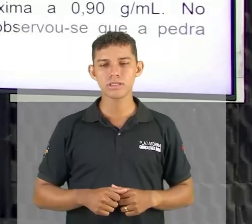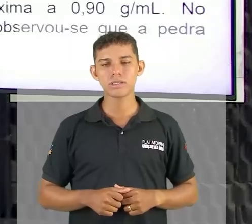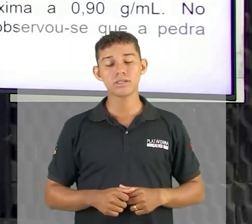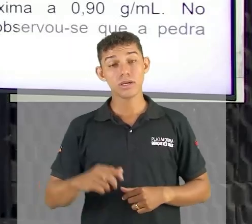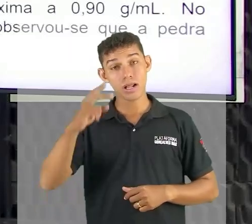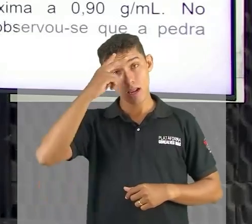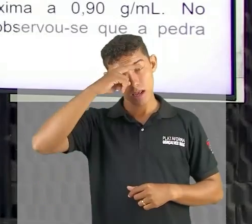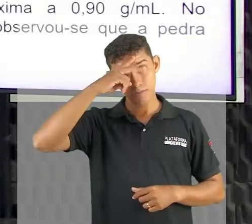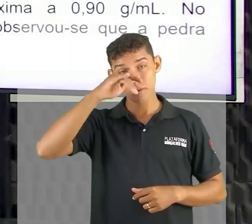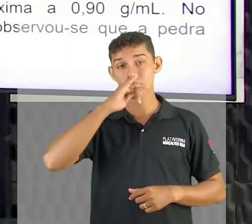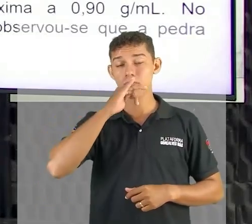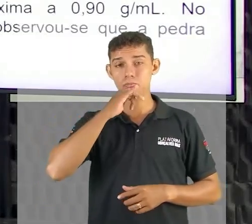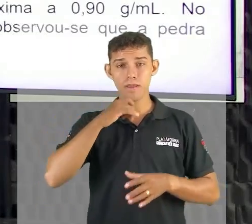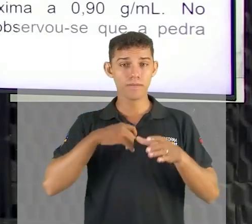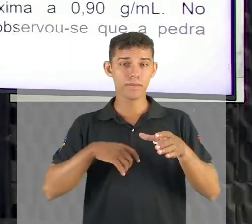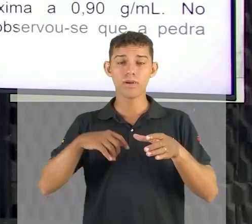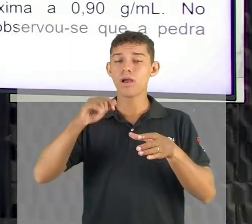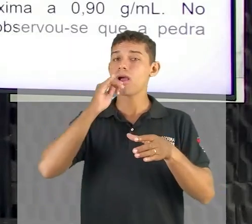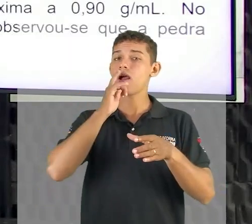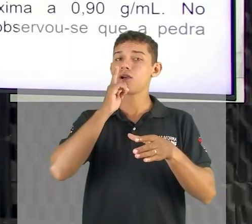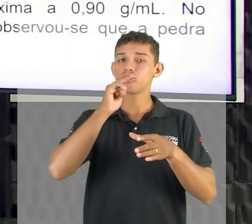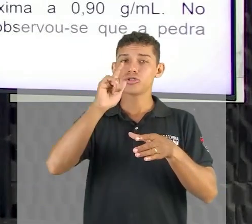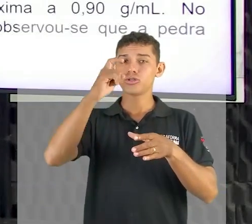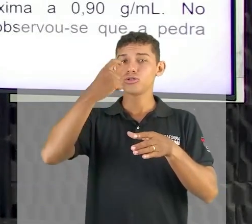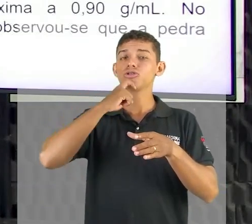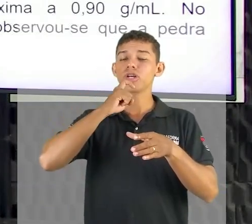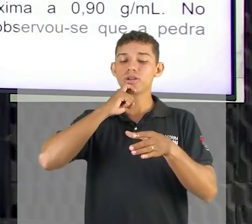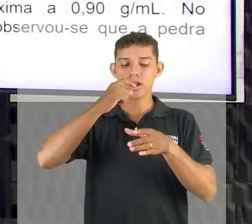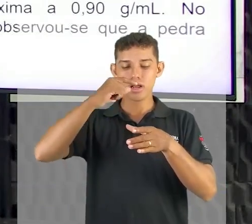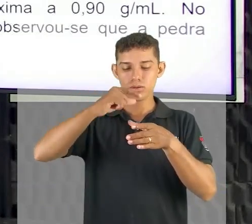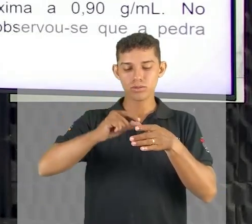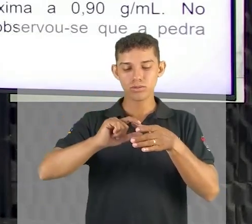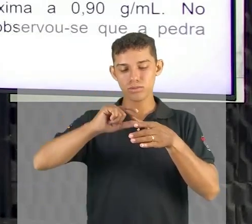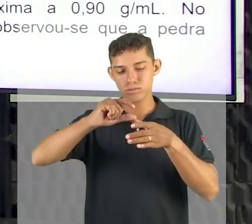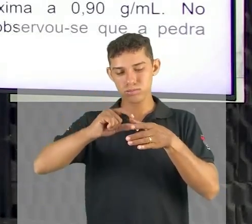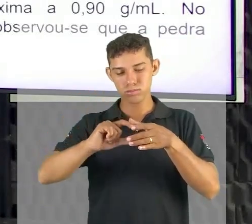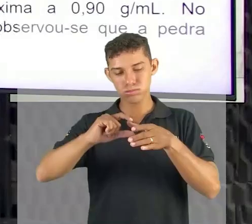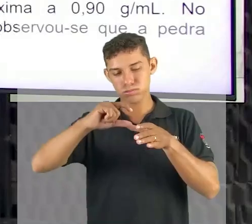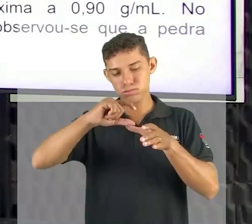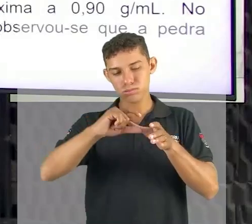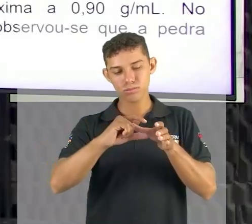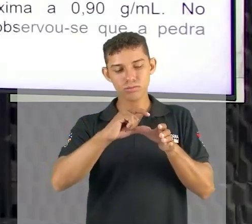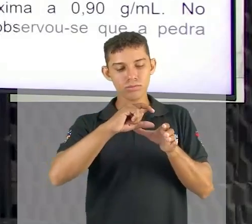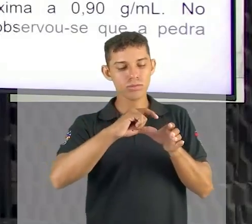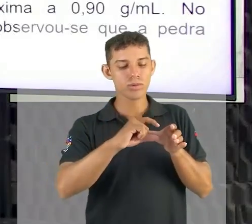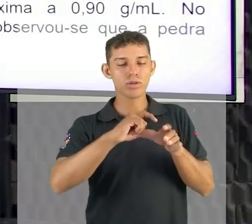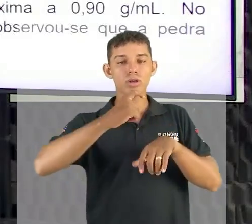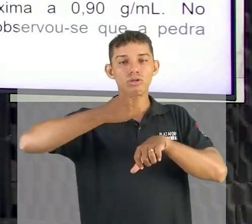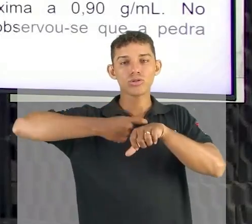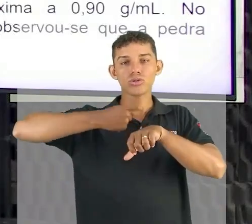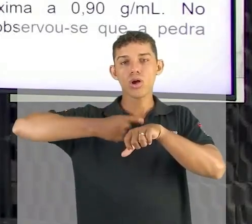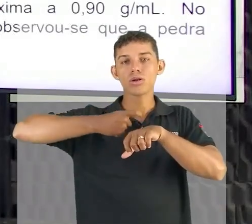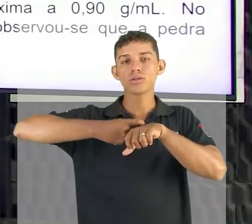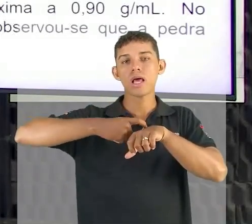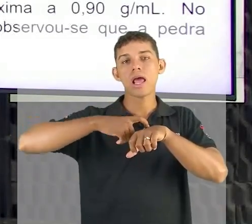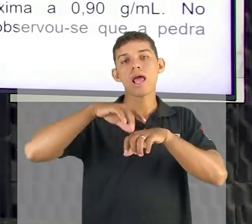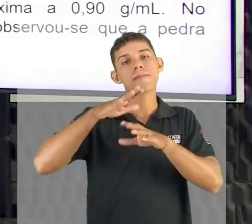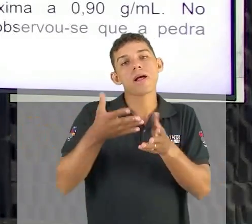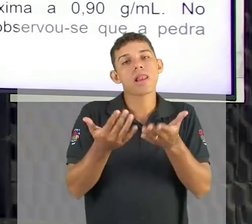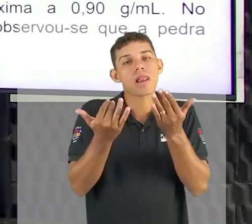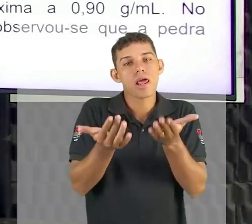Só lembrar, quando você coloca o gelo na água, ele flutua, ele não afunda, tá? Porque ele na forma sólida é mais leve, menos